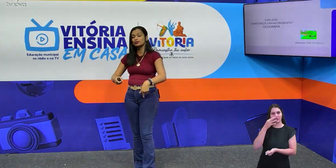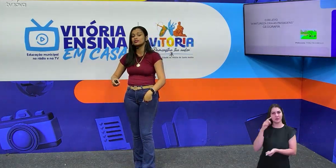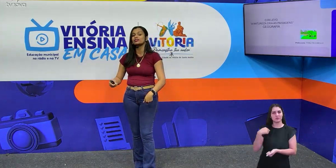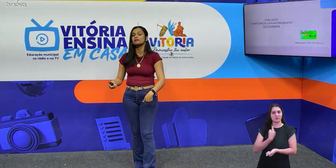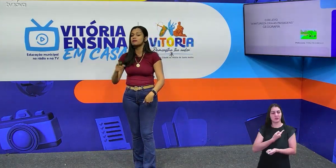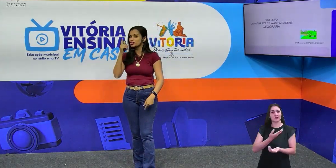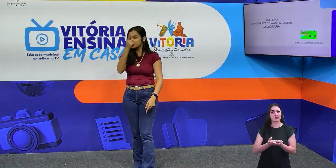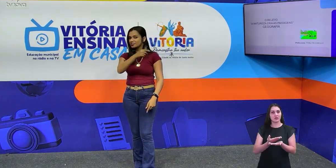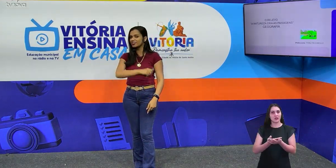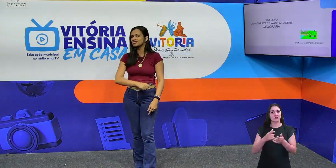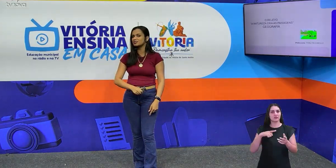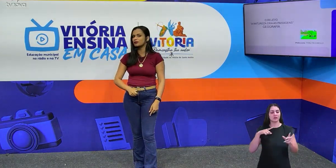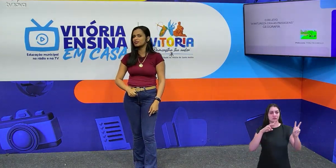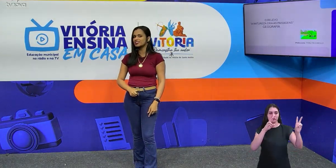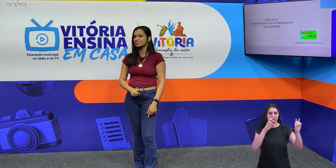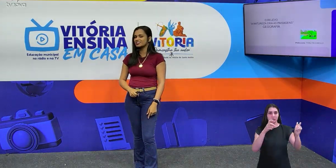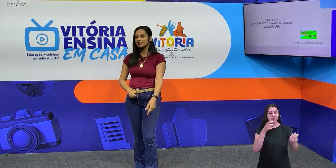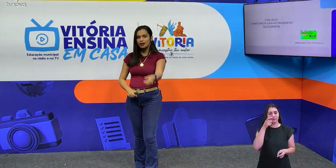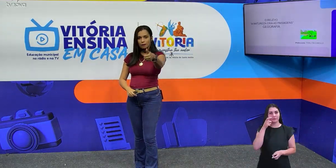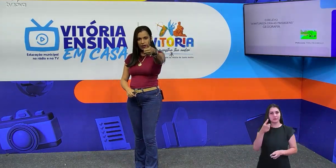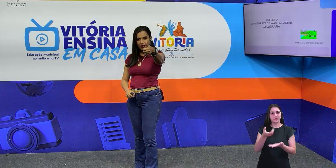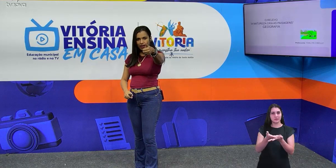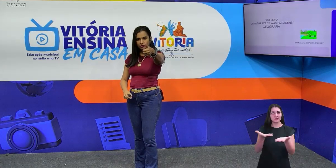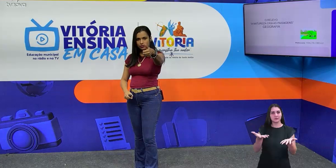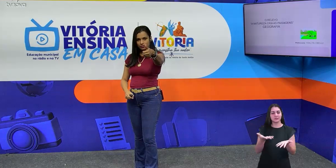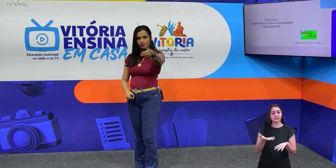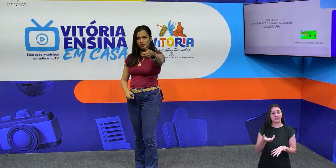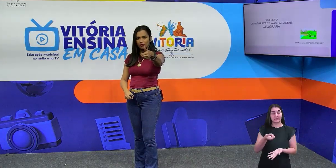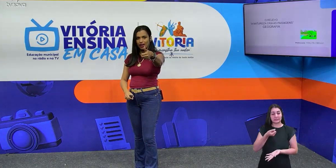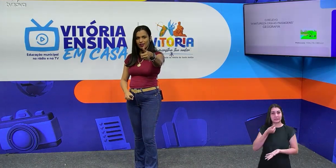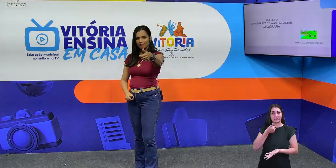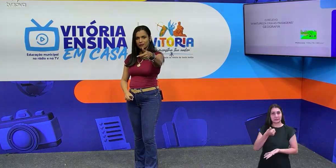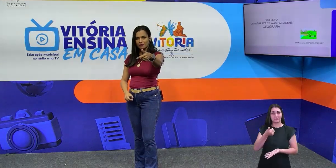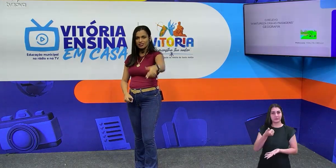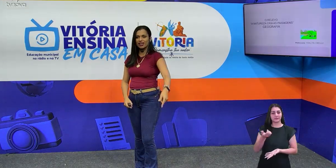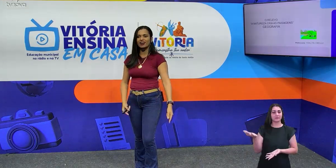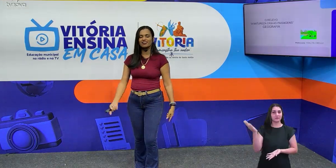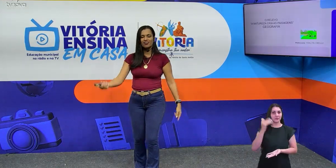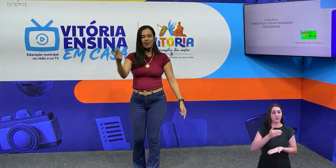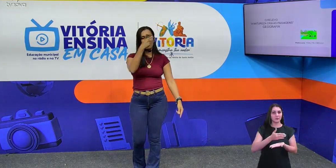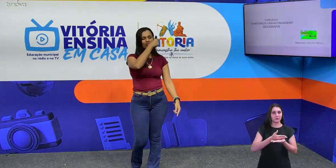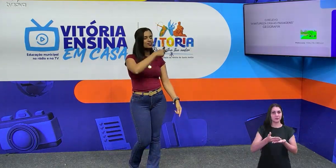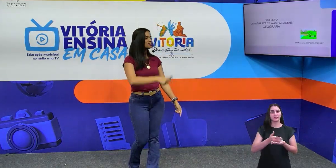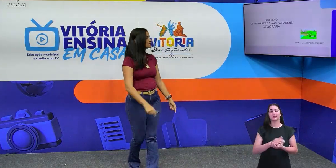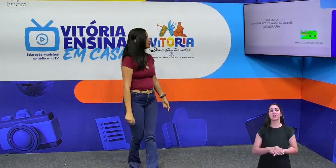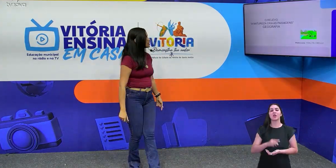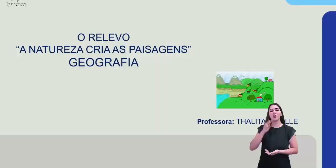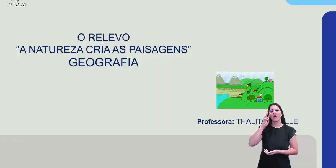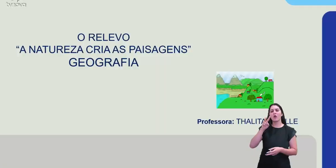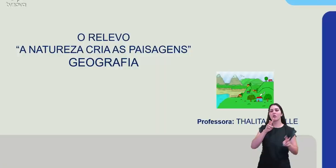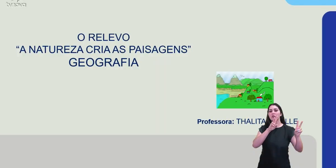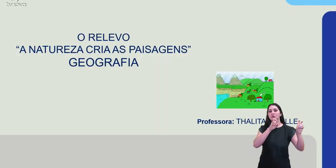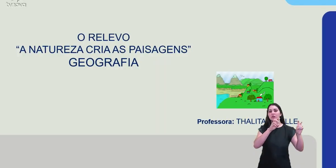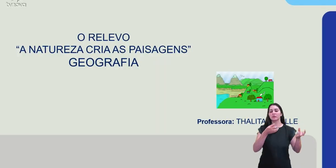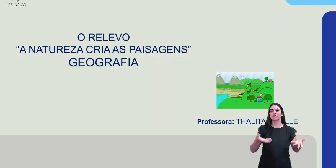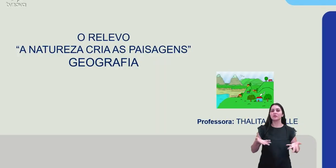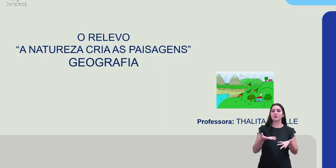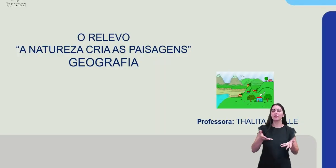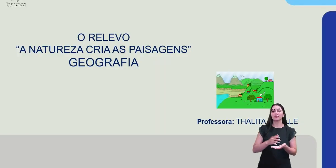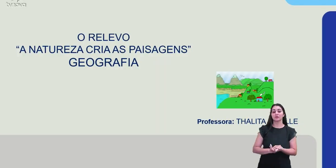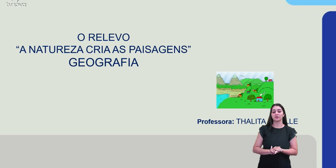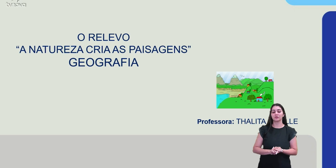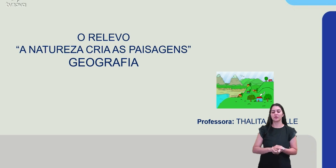que eu trouxe um tema bastante interessante para vocês. Preparados? Vamos lá? Vamos começar? Olha o nosso tema de hoje aqui na telinha.